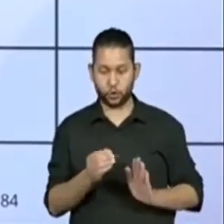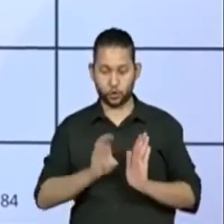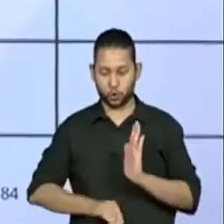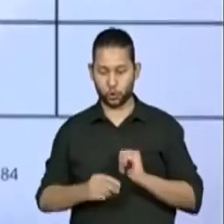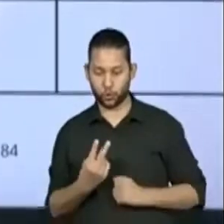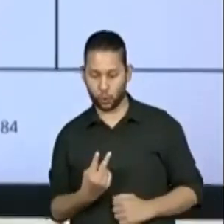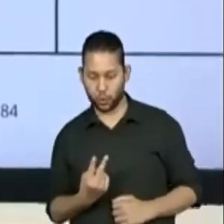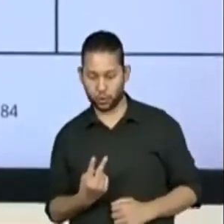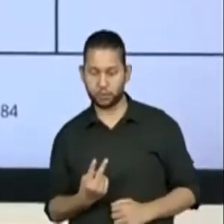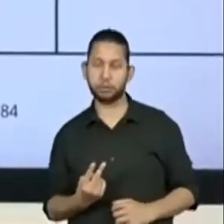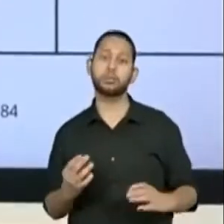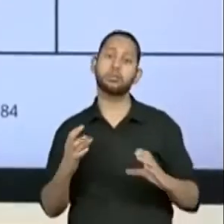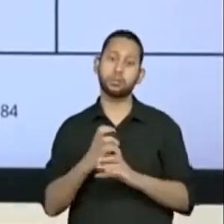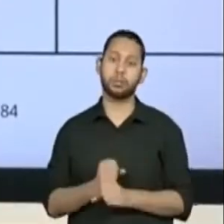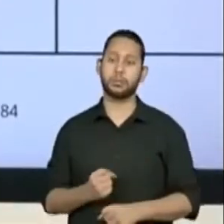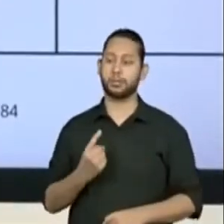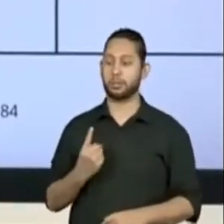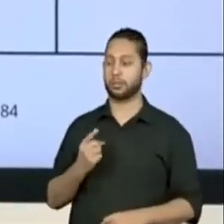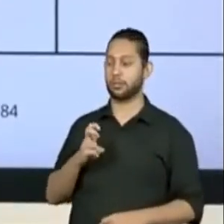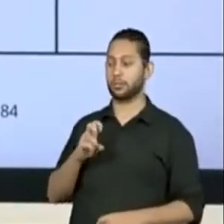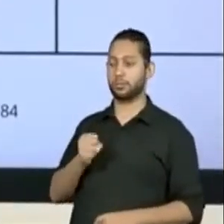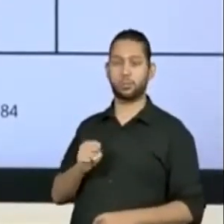158 ok